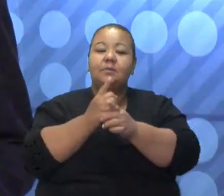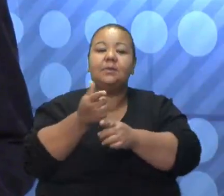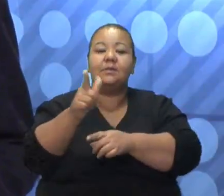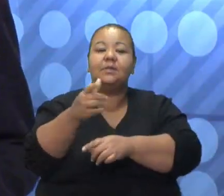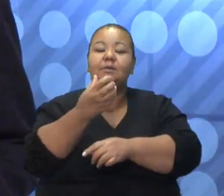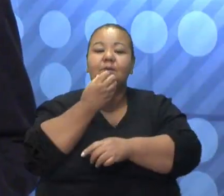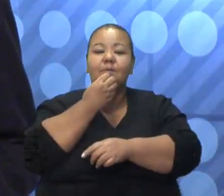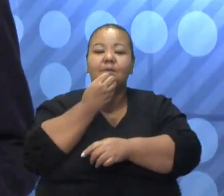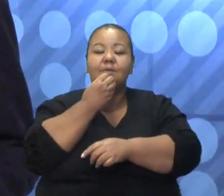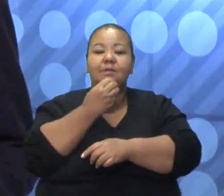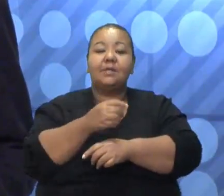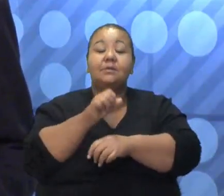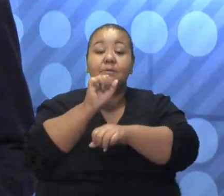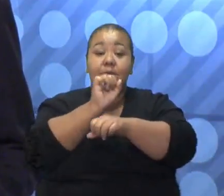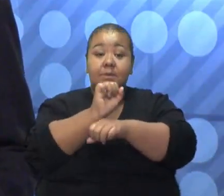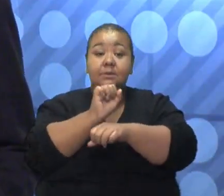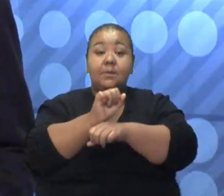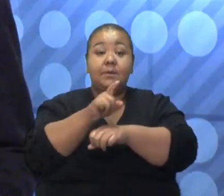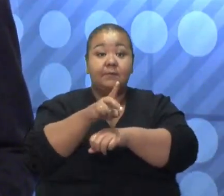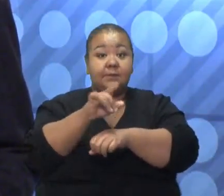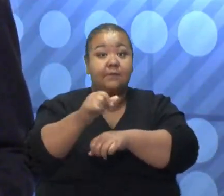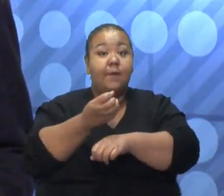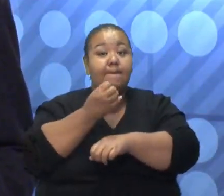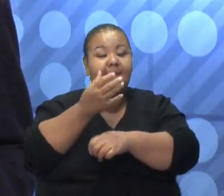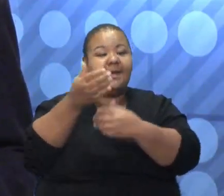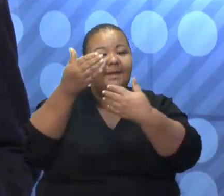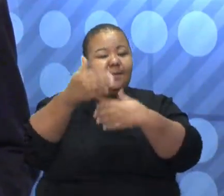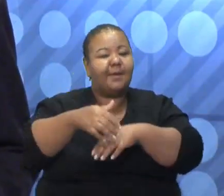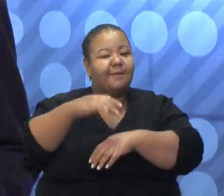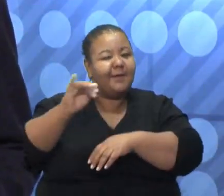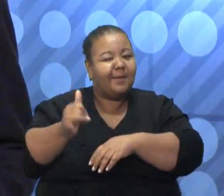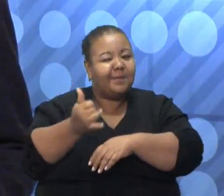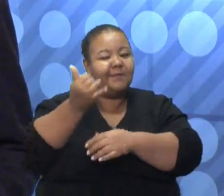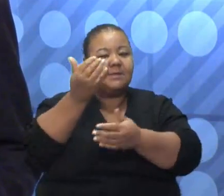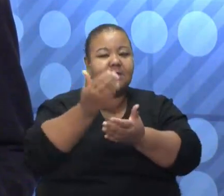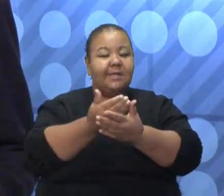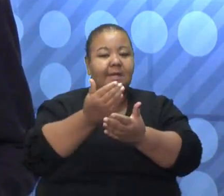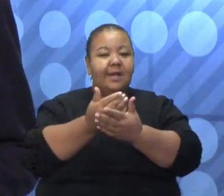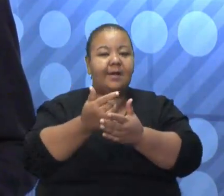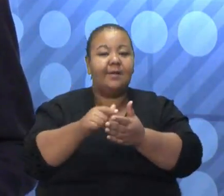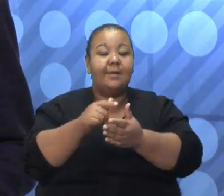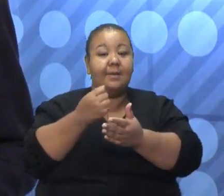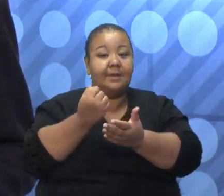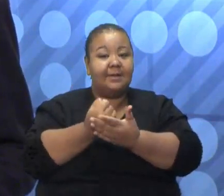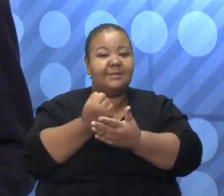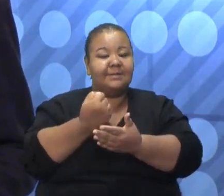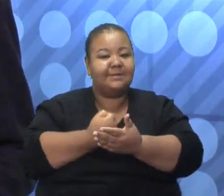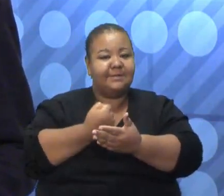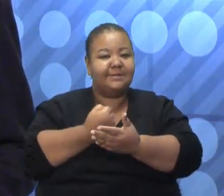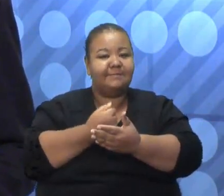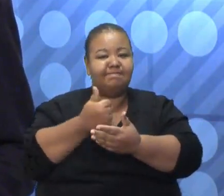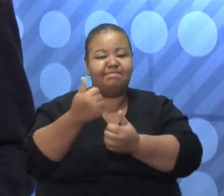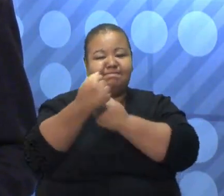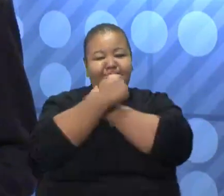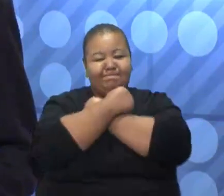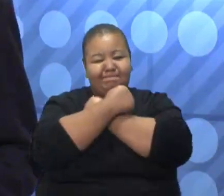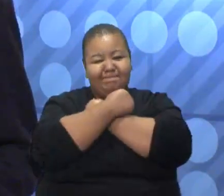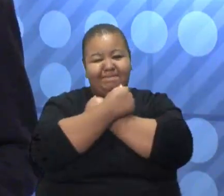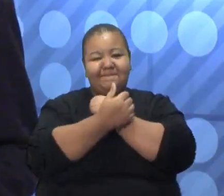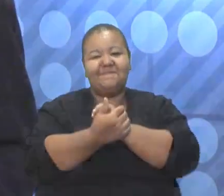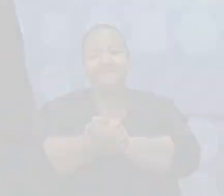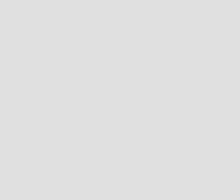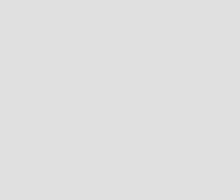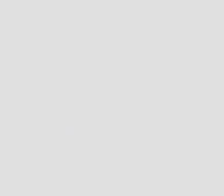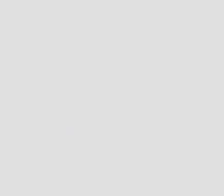próxima oportunidade. Eu espero que vocês vão muito bem nessa prova. Aproveite a nossa aula e gabarite os nossos processos aí. Um grande abraço.